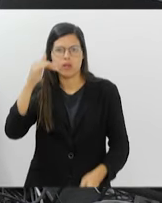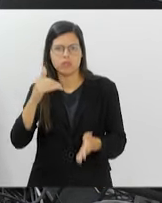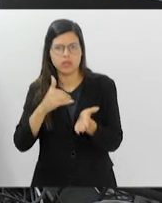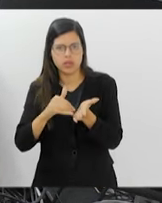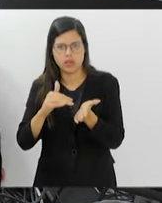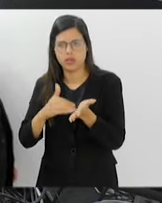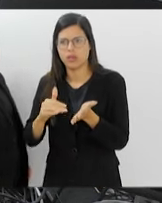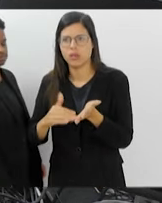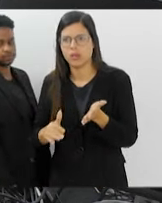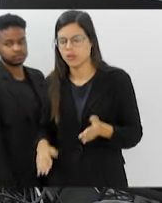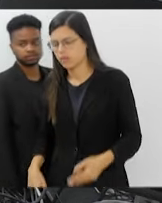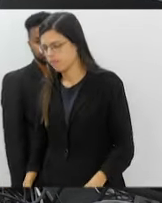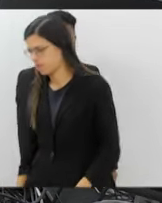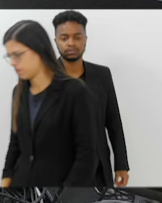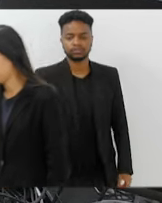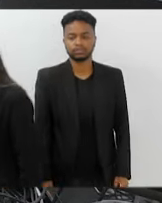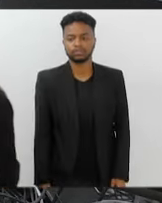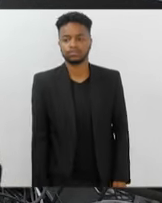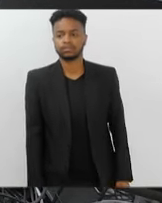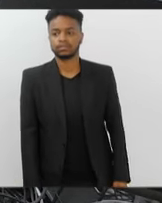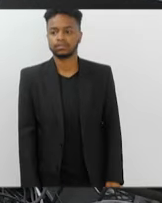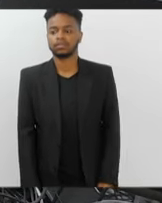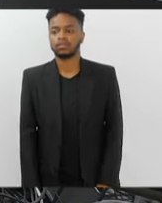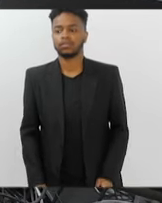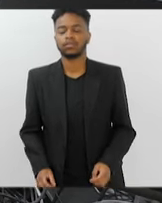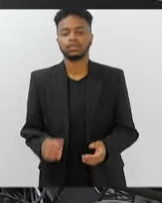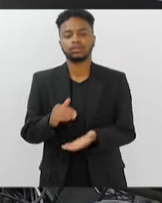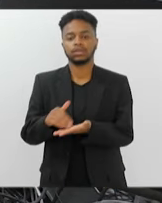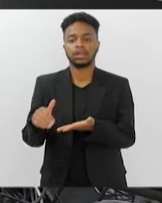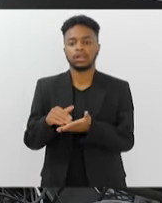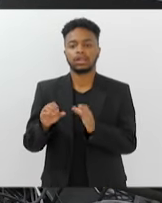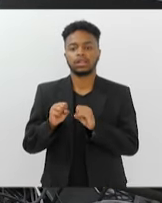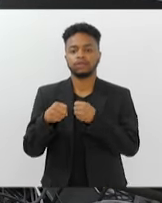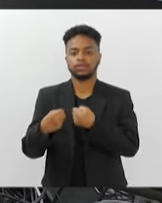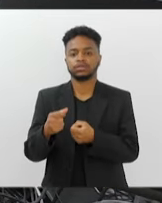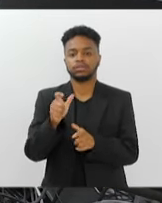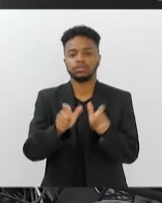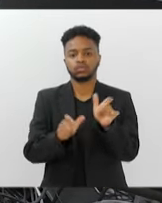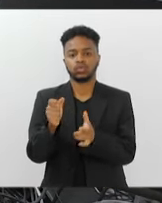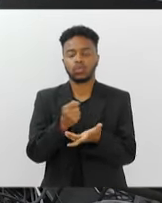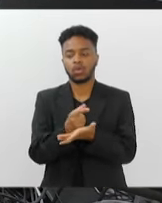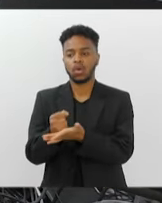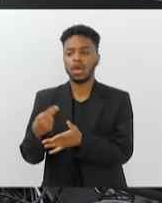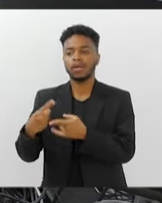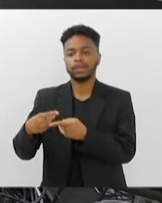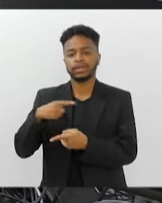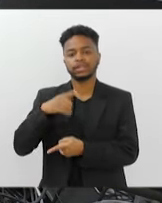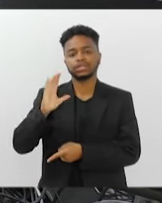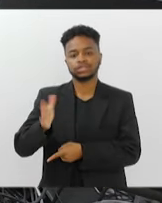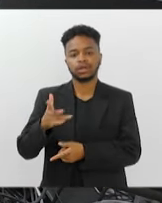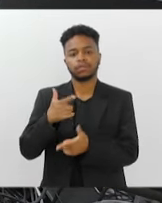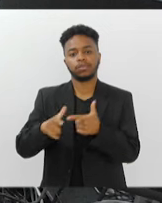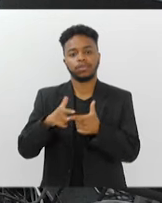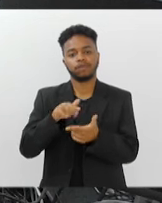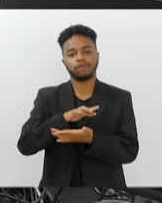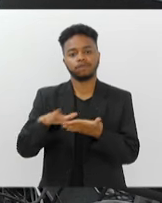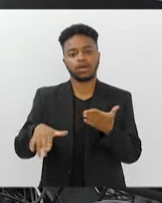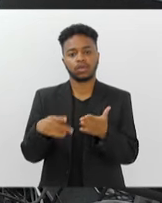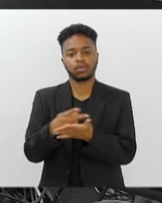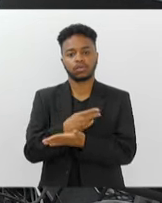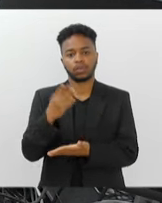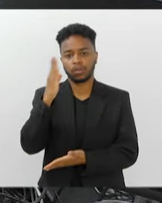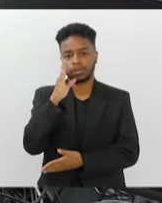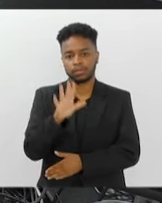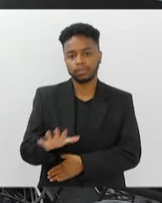de de de de defesa consumidor visto que nós tivemos já diversas tragédias que aconteceu no Brasil aa